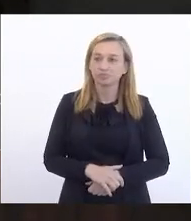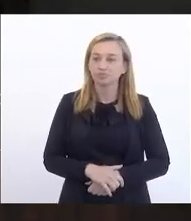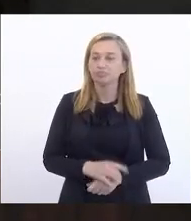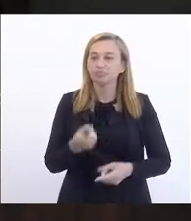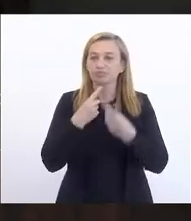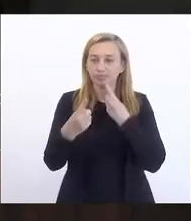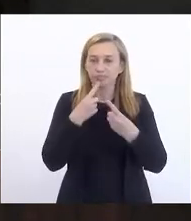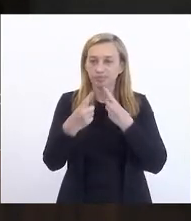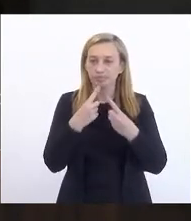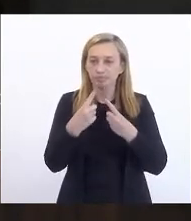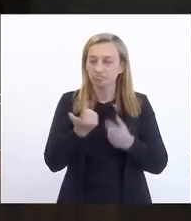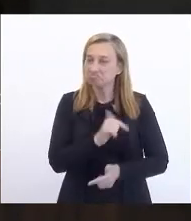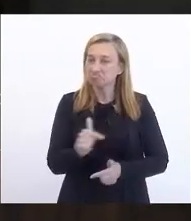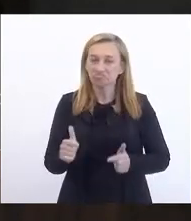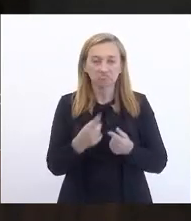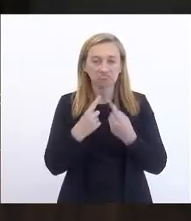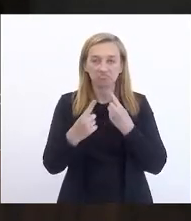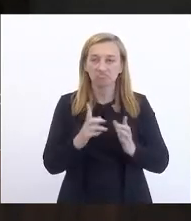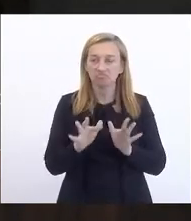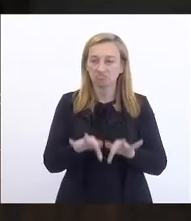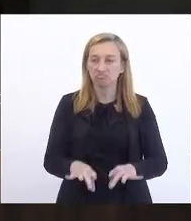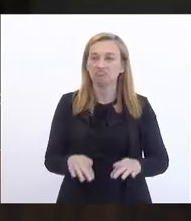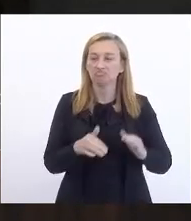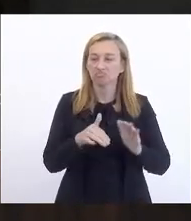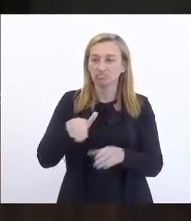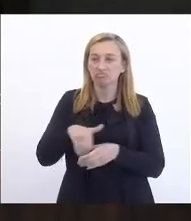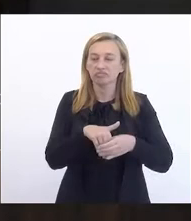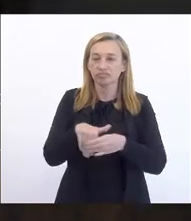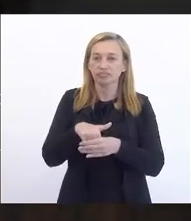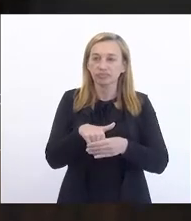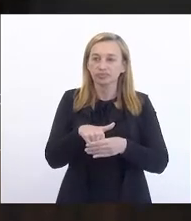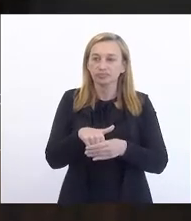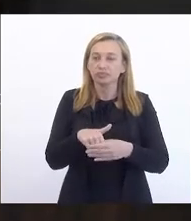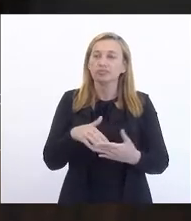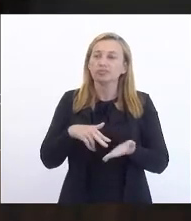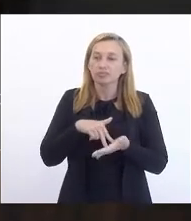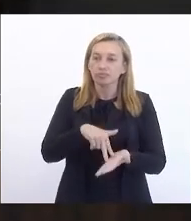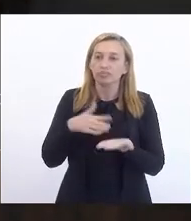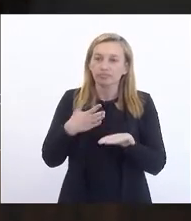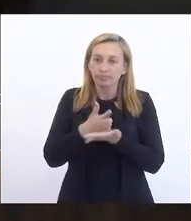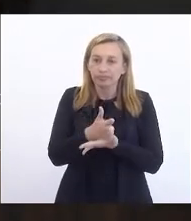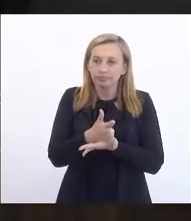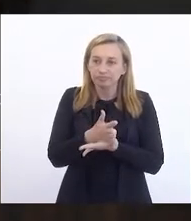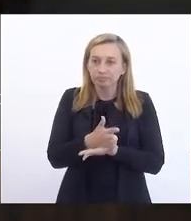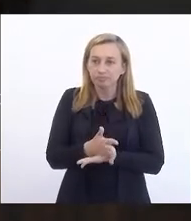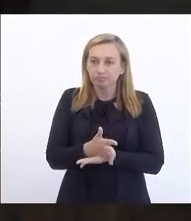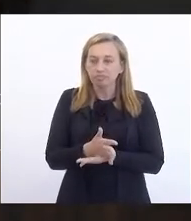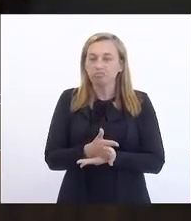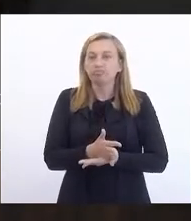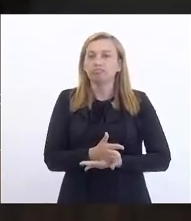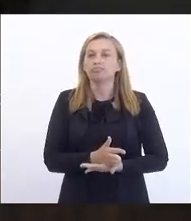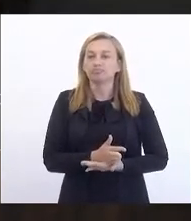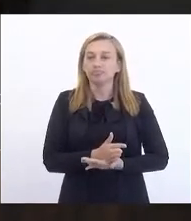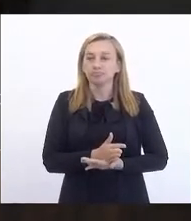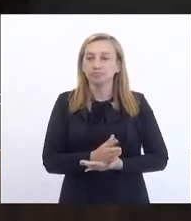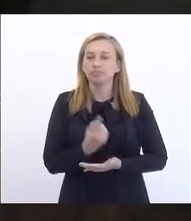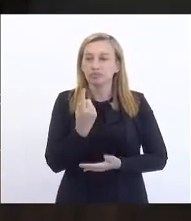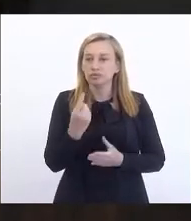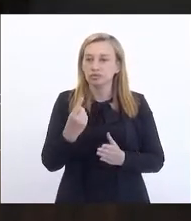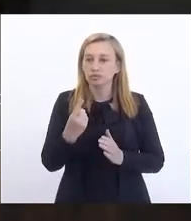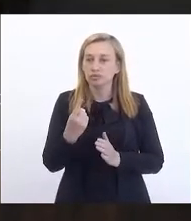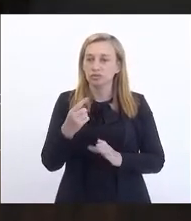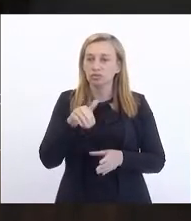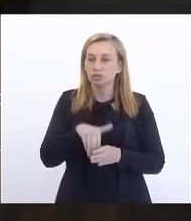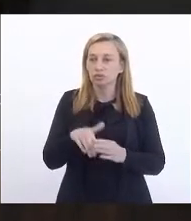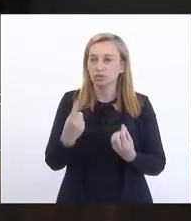em discussão, não havendo quem queira discutir, encerrada a discussão, em votação, os senhores que aprovam, permaneçam como estão aprovados, vai a promulgação, com voto pela